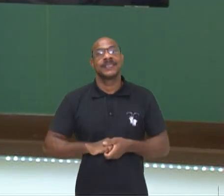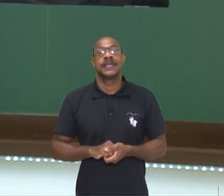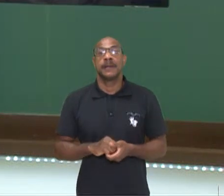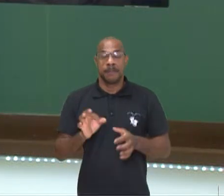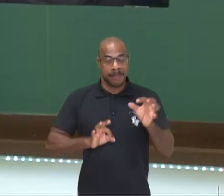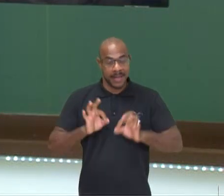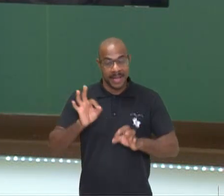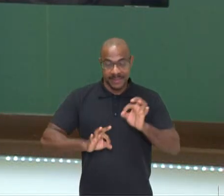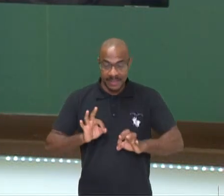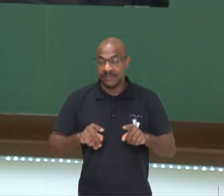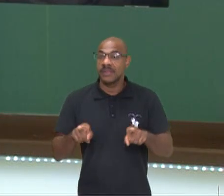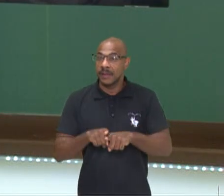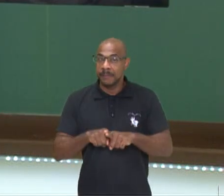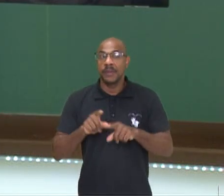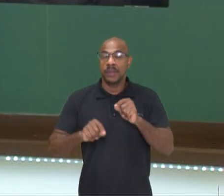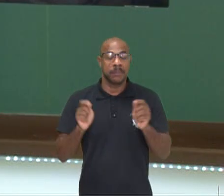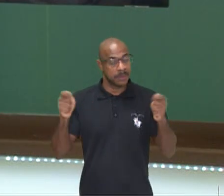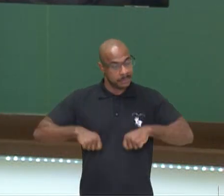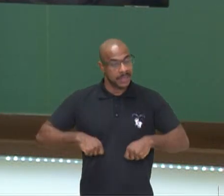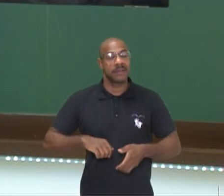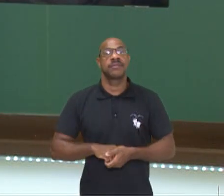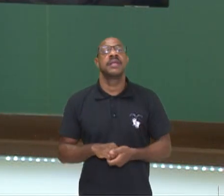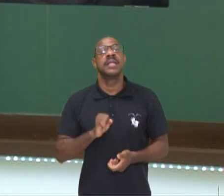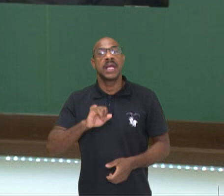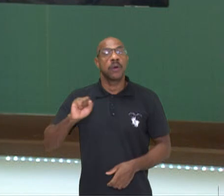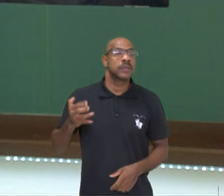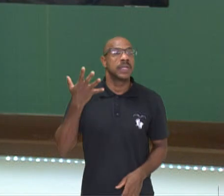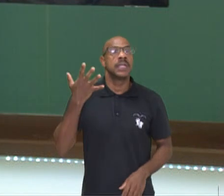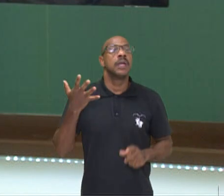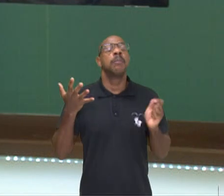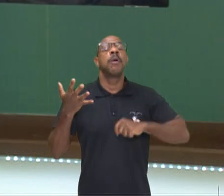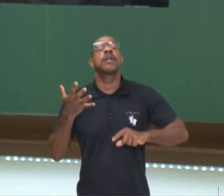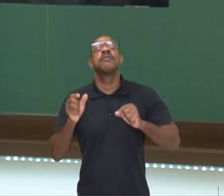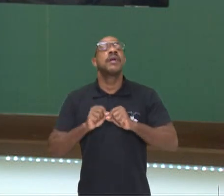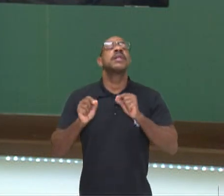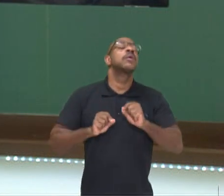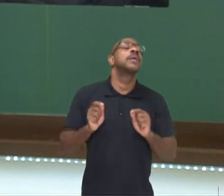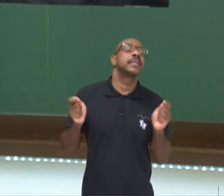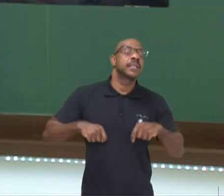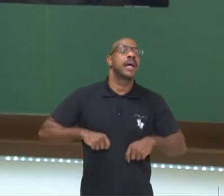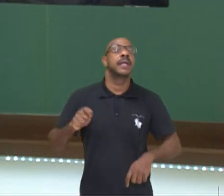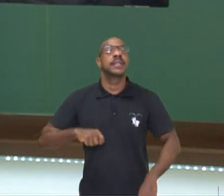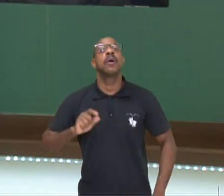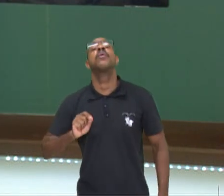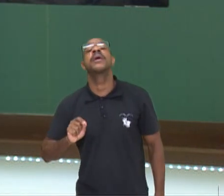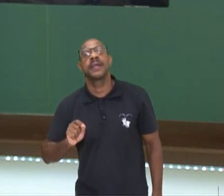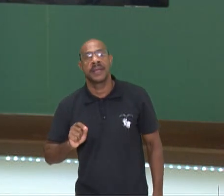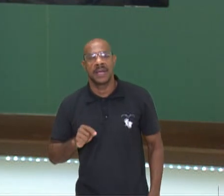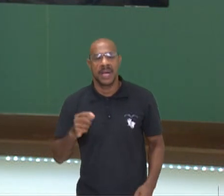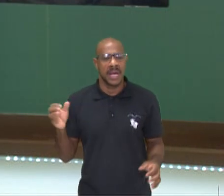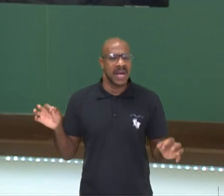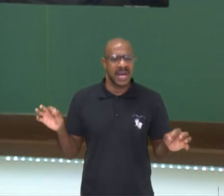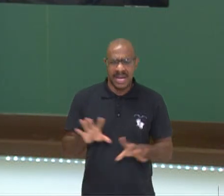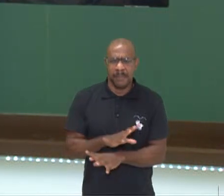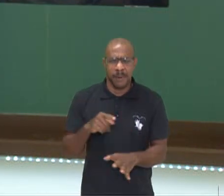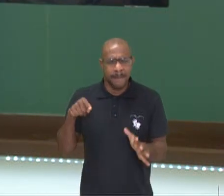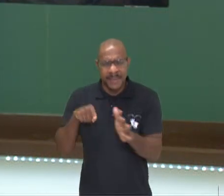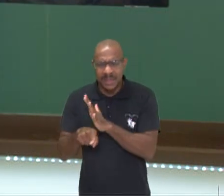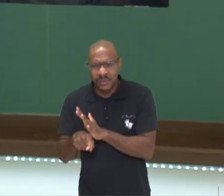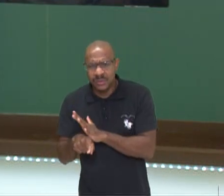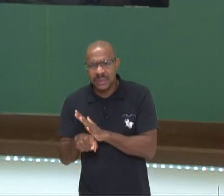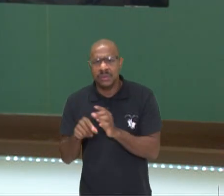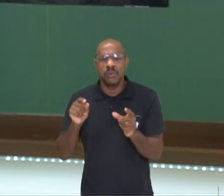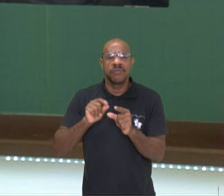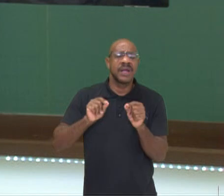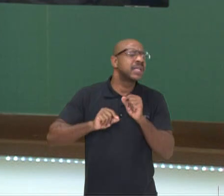lanche isso também essa por cidade se acontecer isso o que que eu posso fazer acabou minhas pergunta acabaram as perguntas